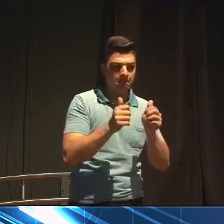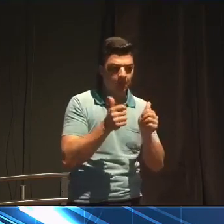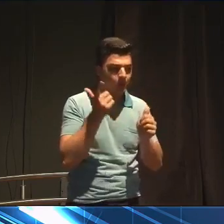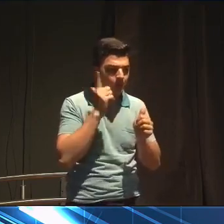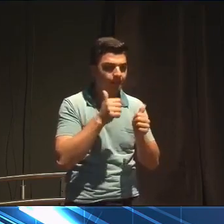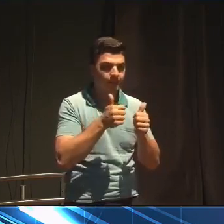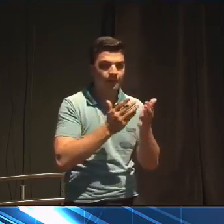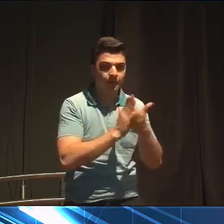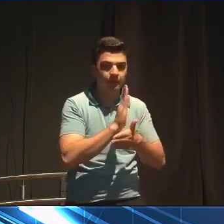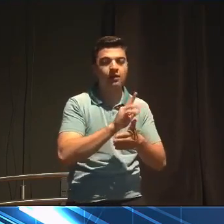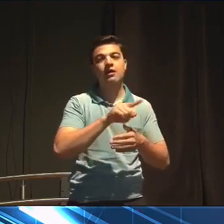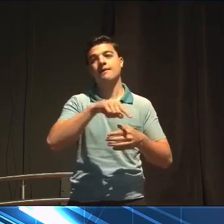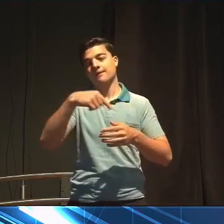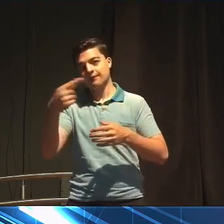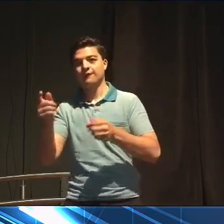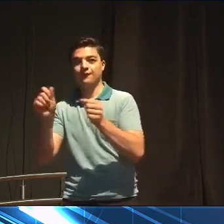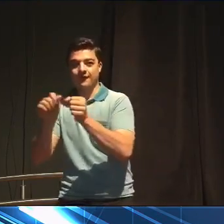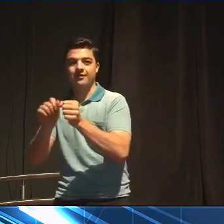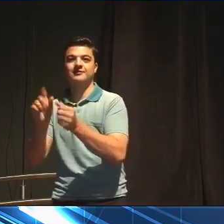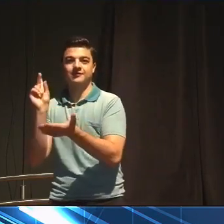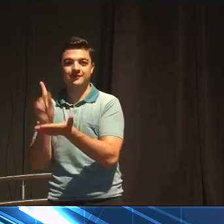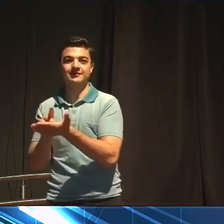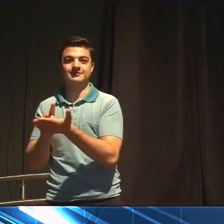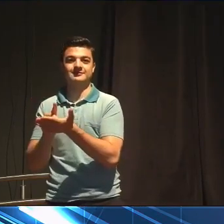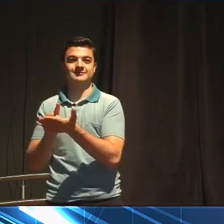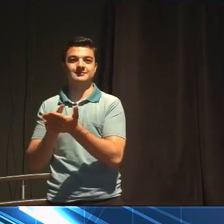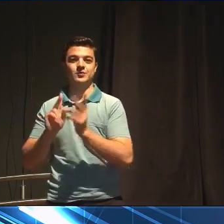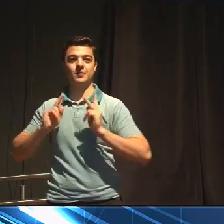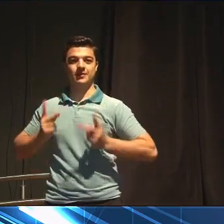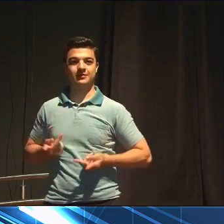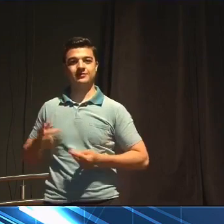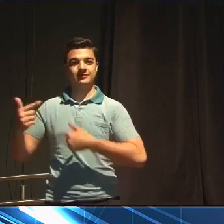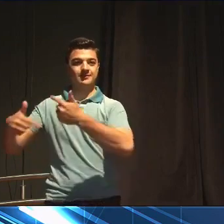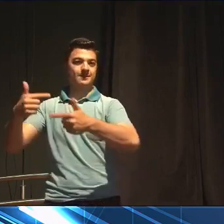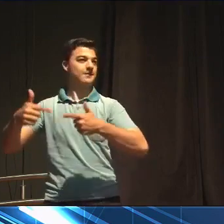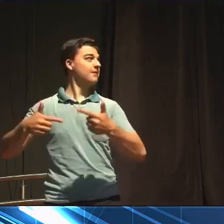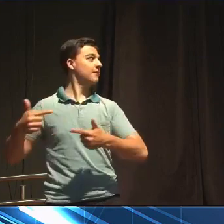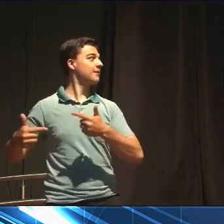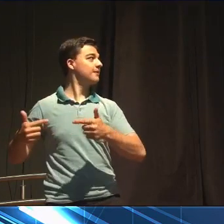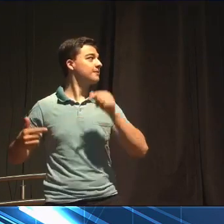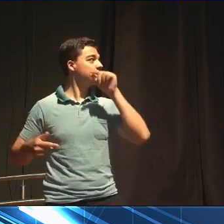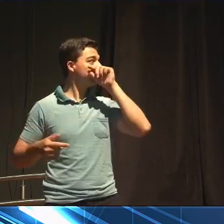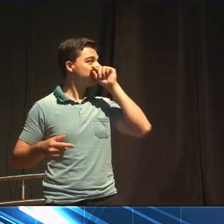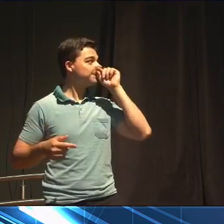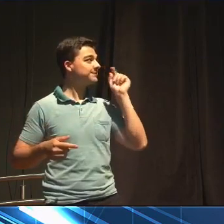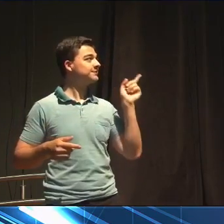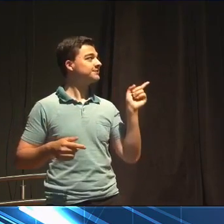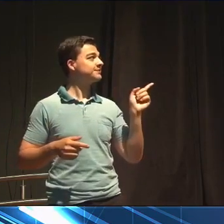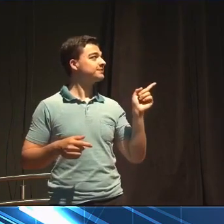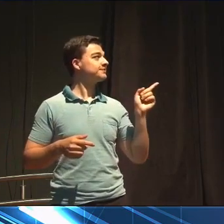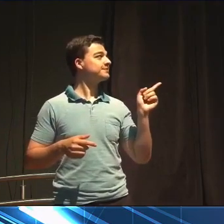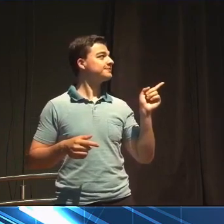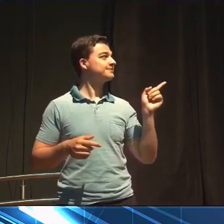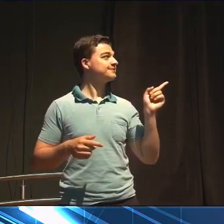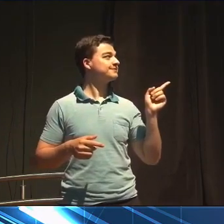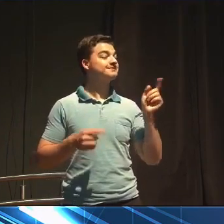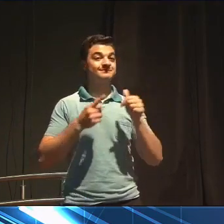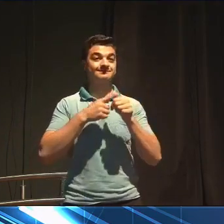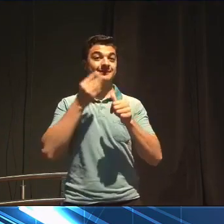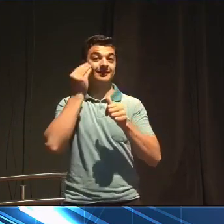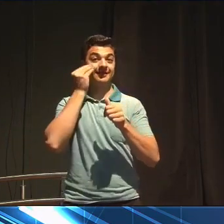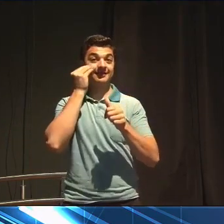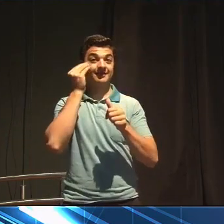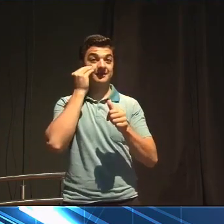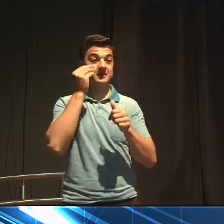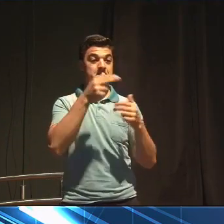tem para criar e alterar os detalhes do seu centro de distribuição virtual. E o legal é que ele tendo fotorrealismo,